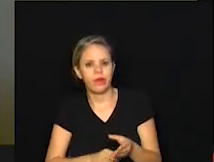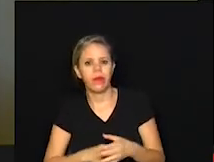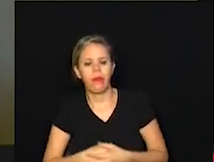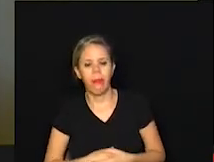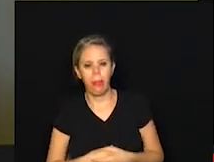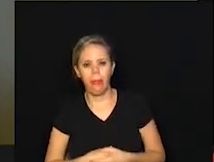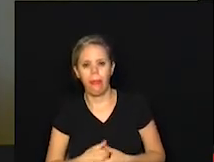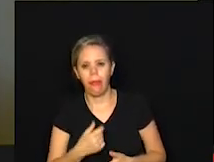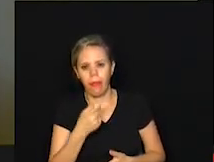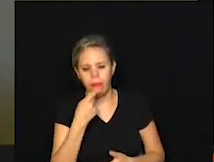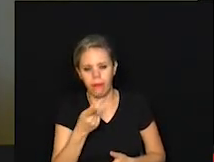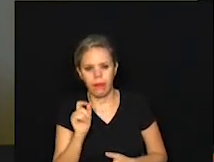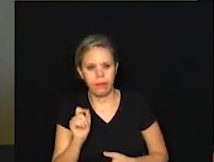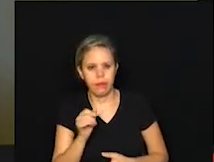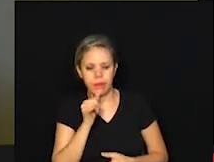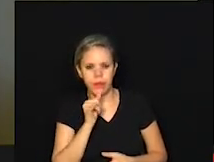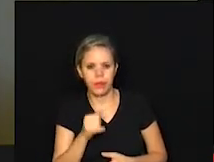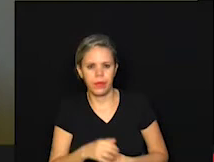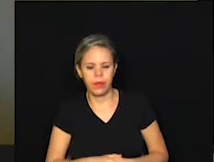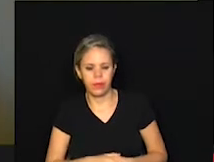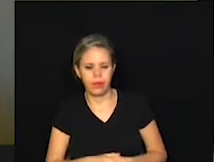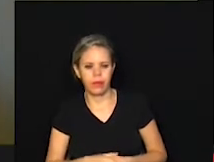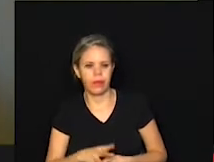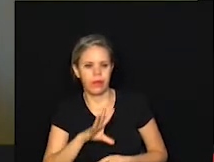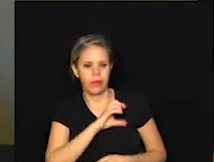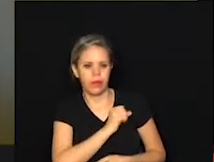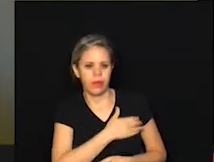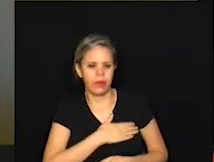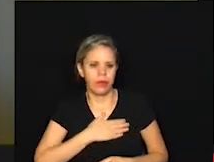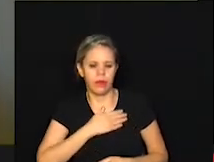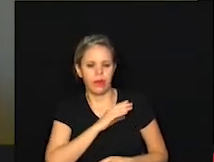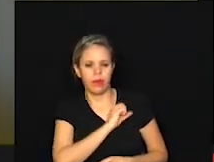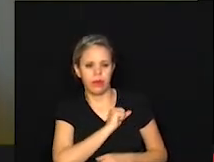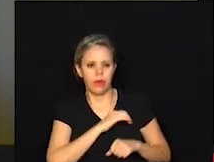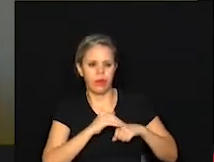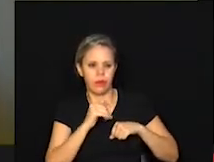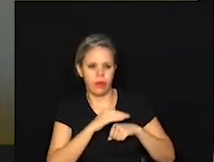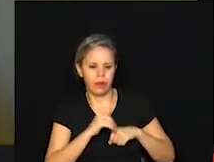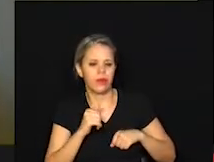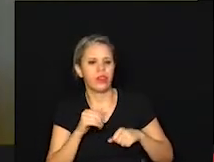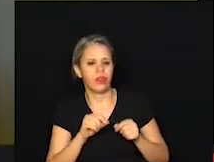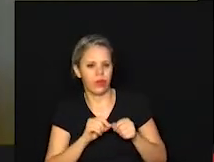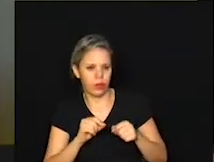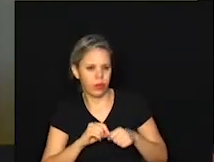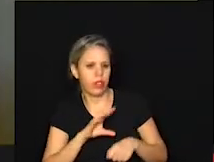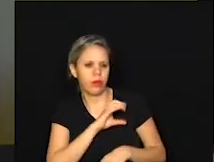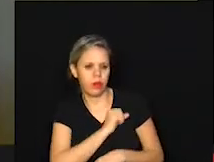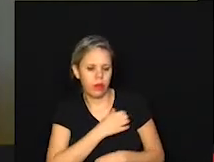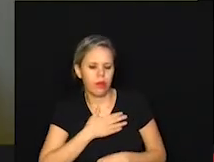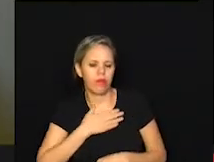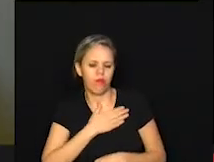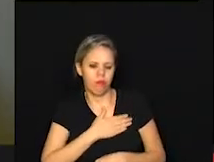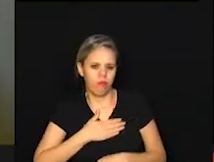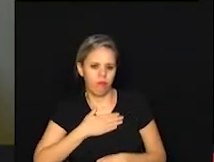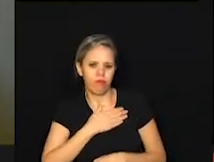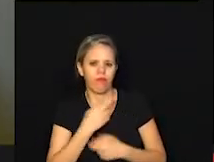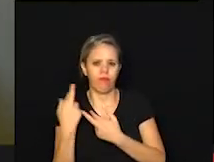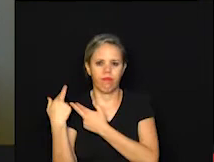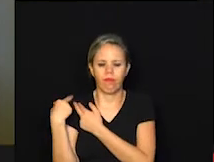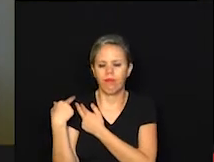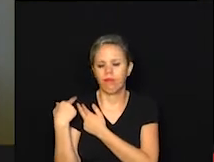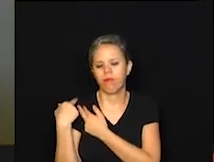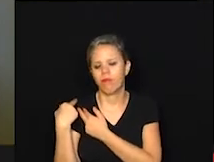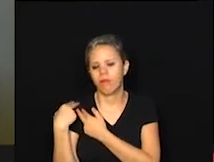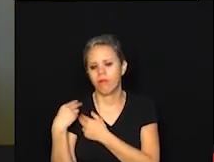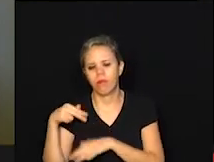assim, eu digo isso com muito amor mesmo, a gente faz por amor, né? Por responsabilidade e por amor. Então, estamos